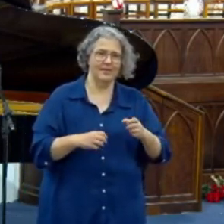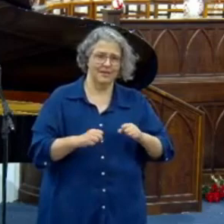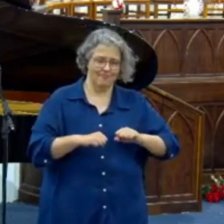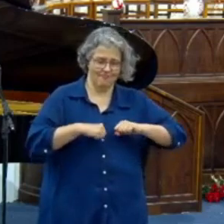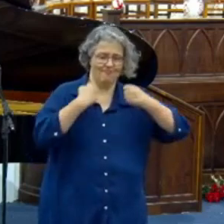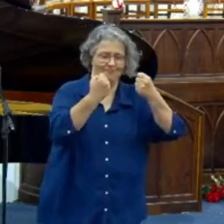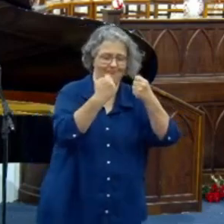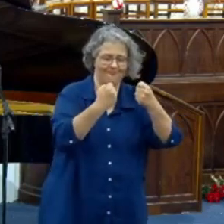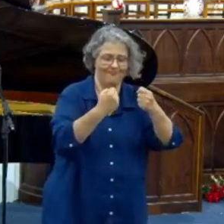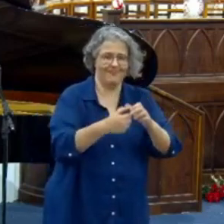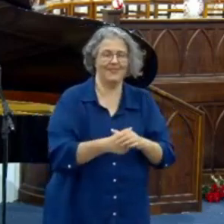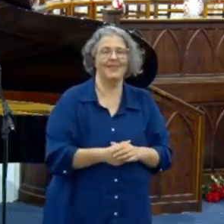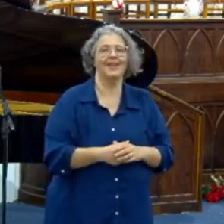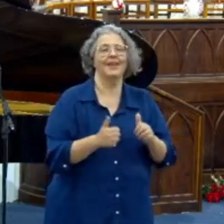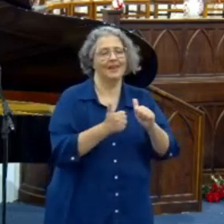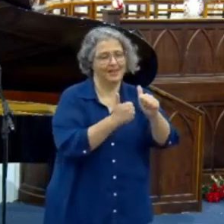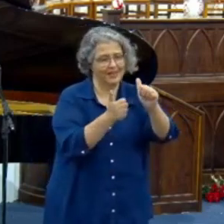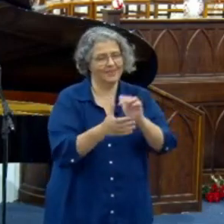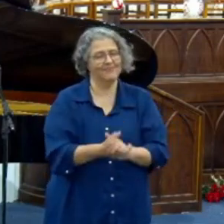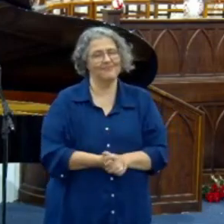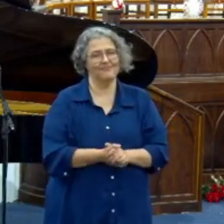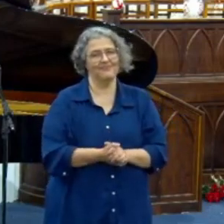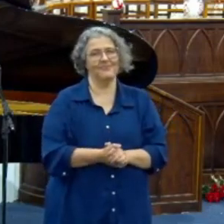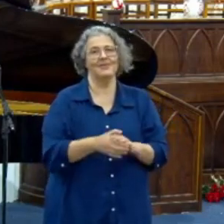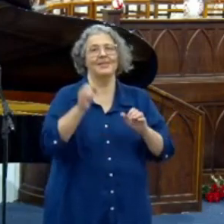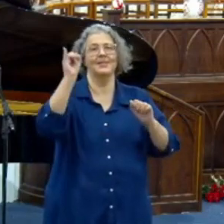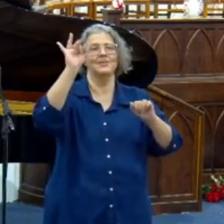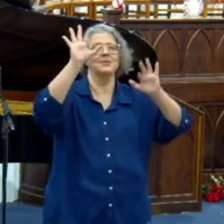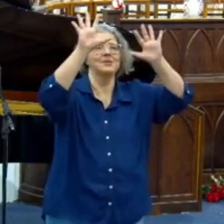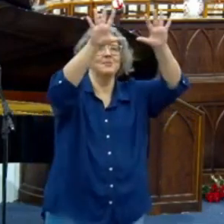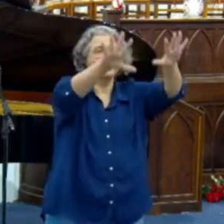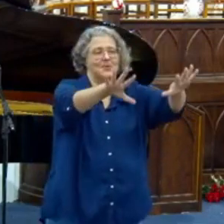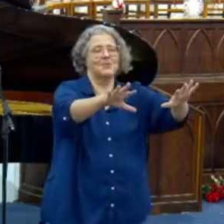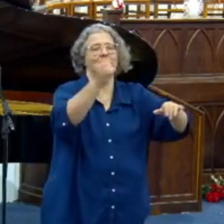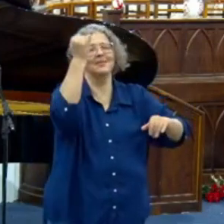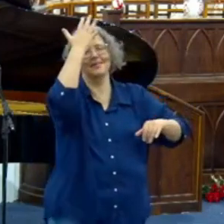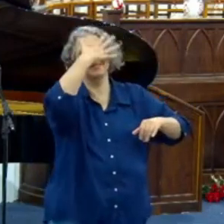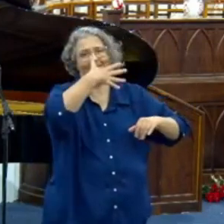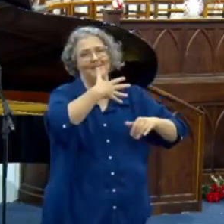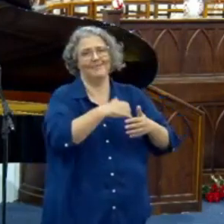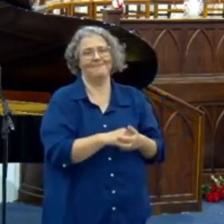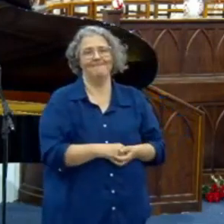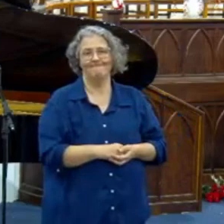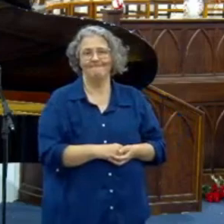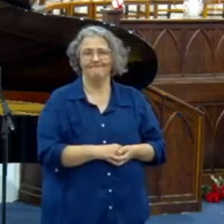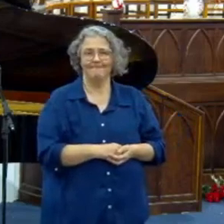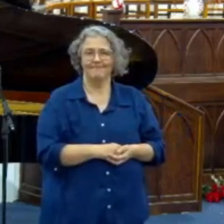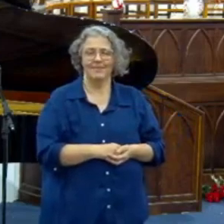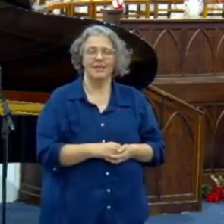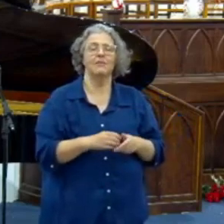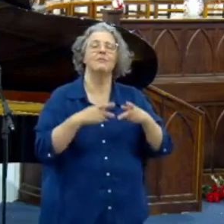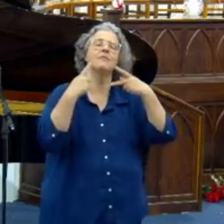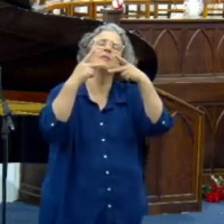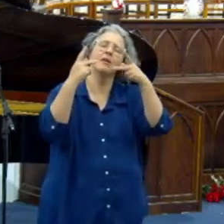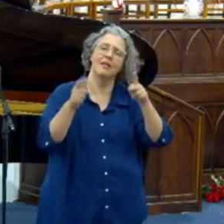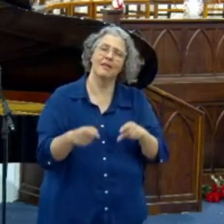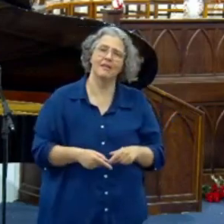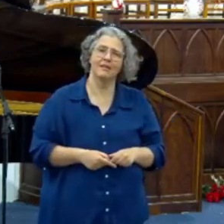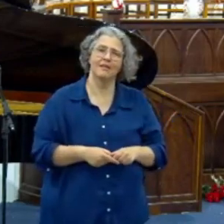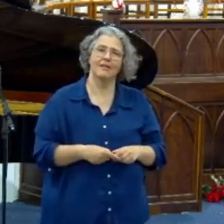impulsiona a segui-lo mais. Que Deus nos abençoe com a sua graça, que nós possamos dizer